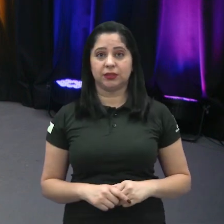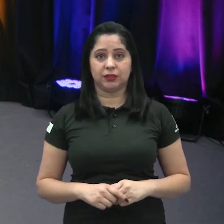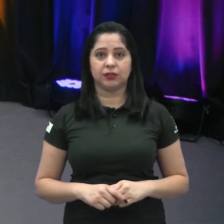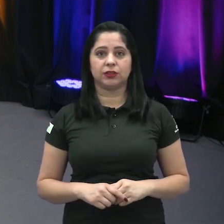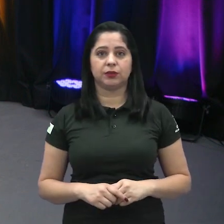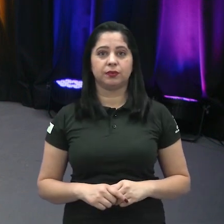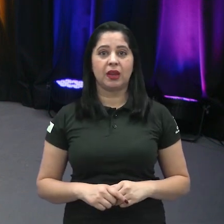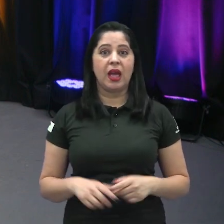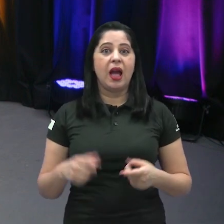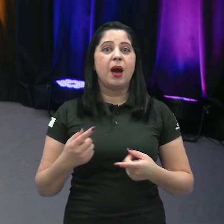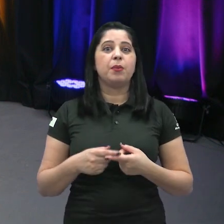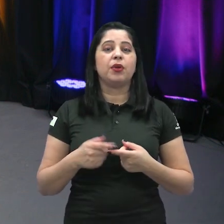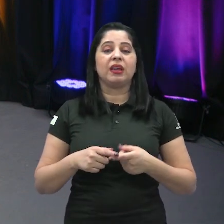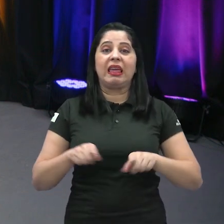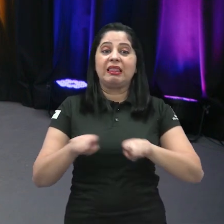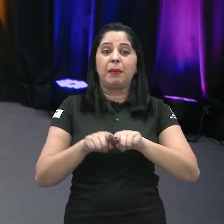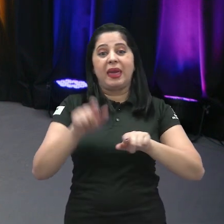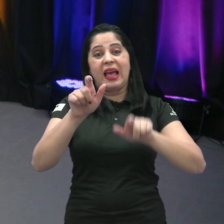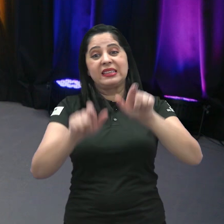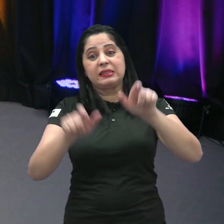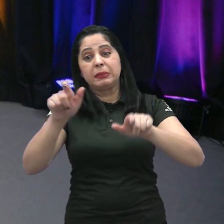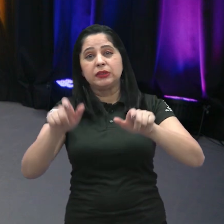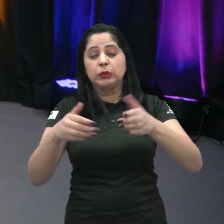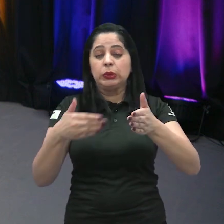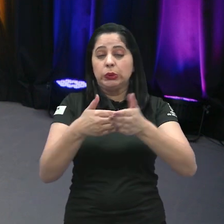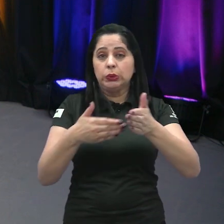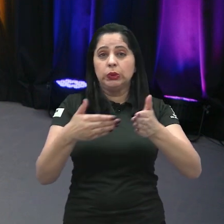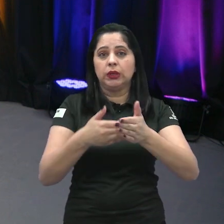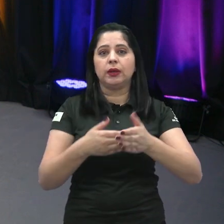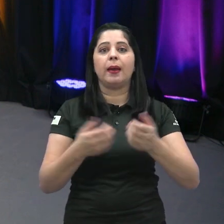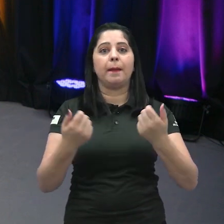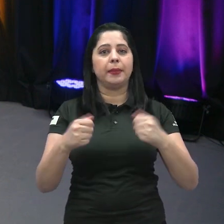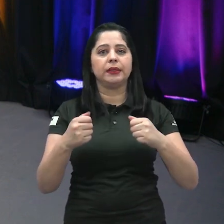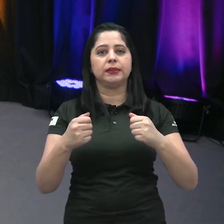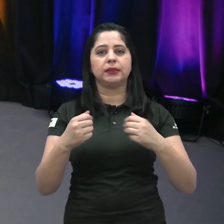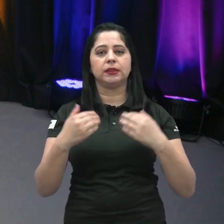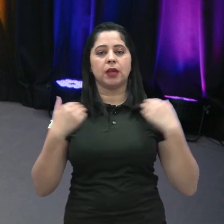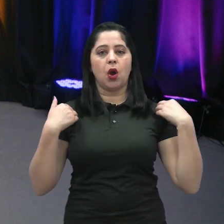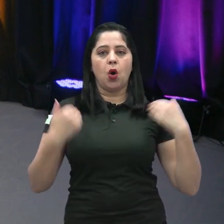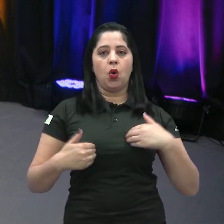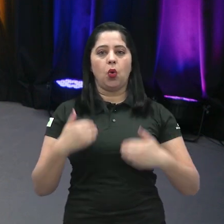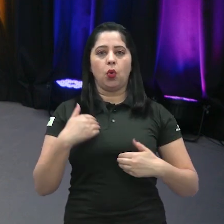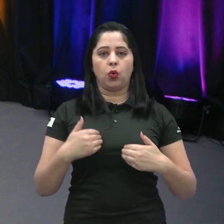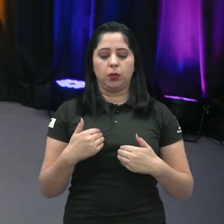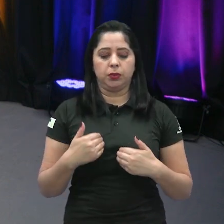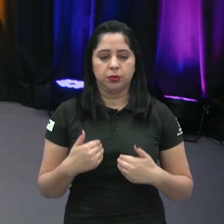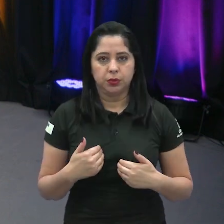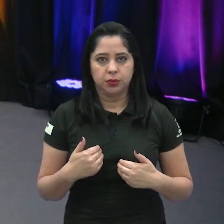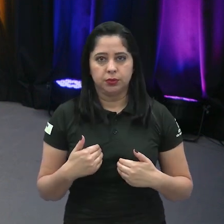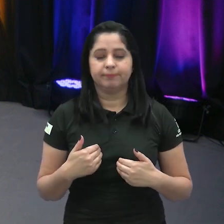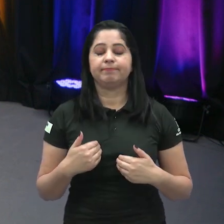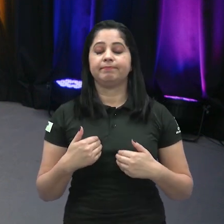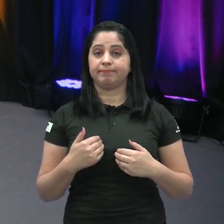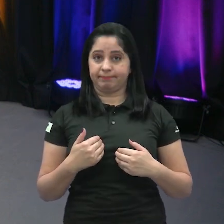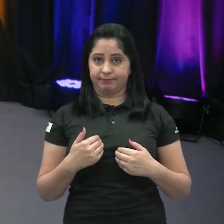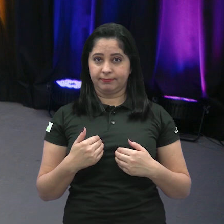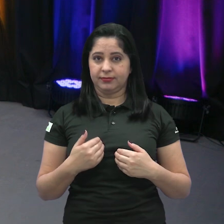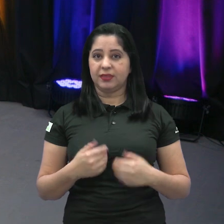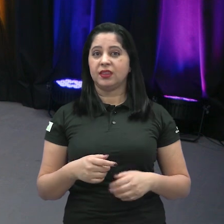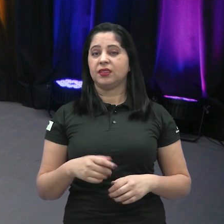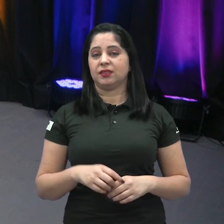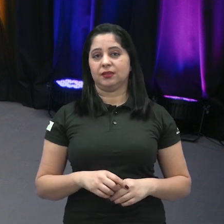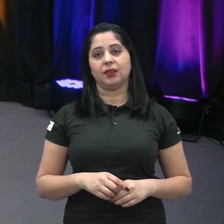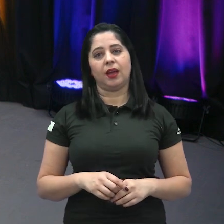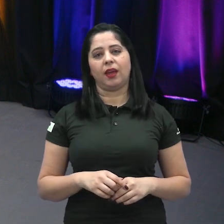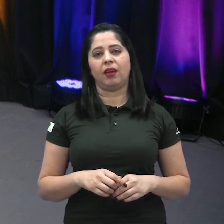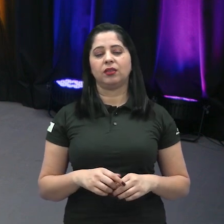tá? Aonde muitas das pessoas têm encurtamento também, trazendo o tronco para frente, puxando o cotovelo, ou seja, se você olhar no espelho